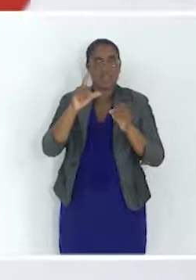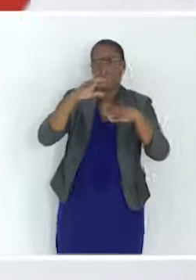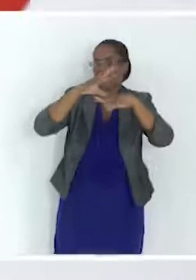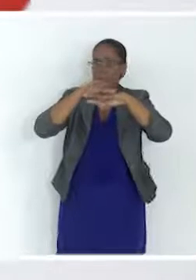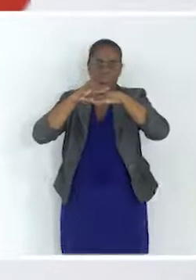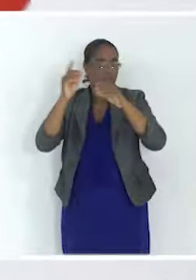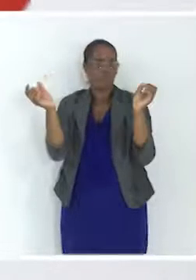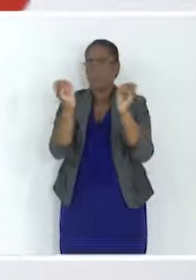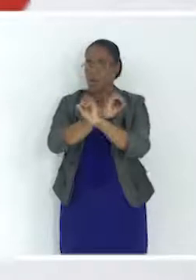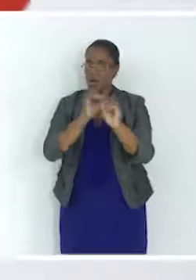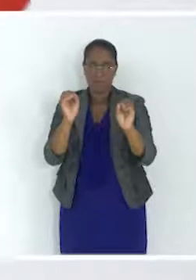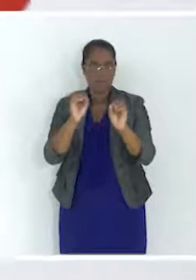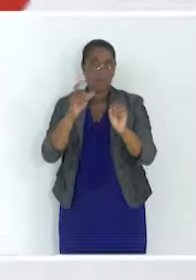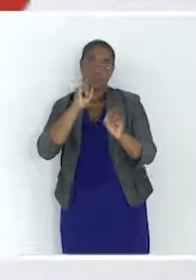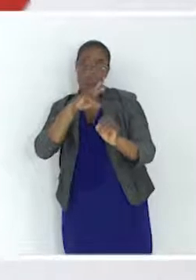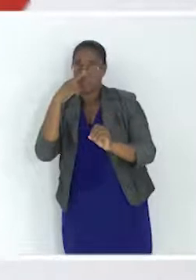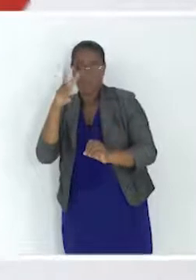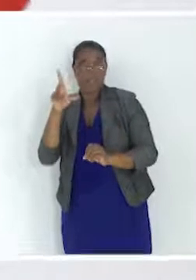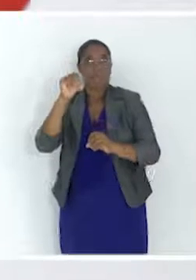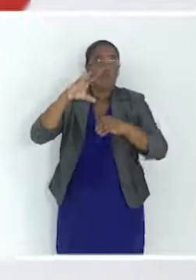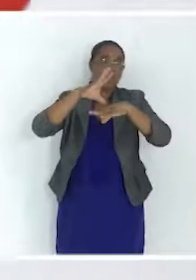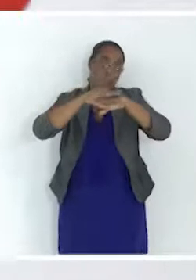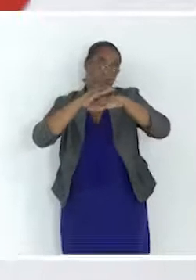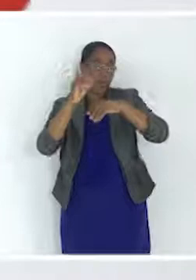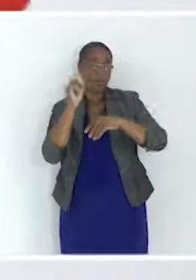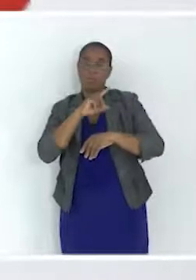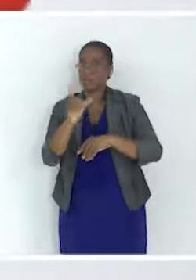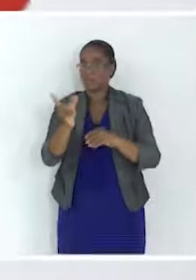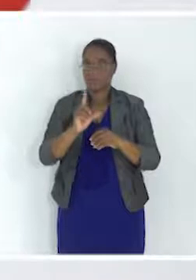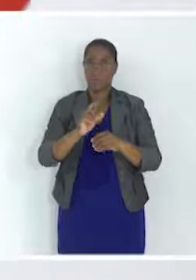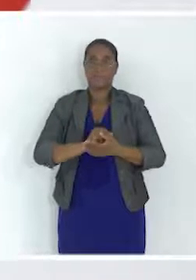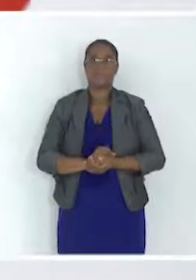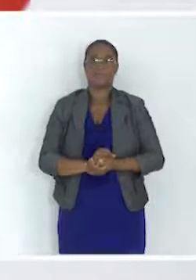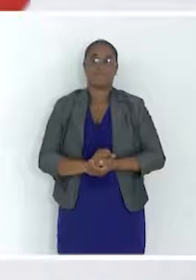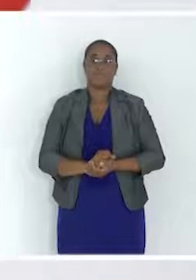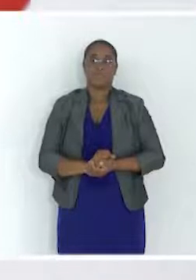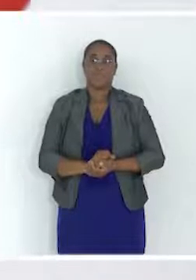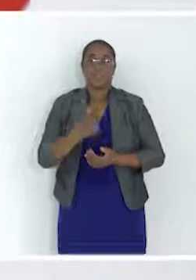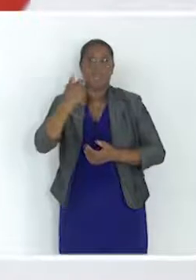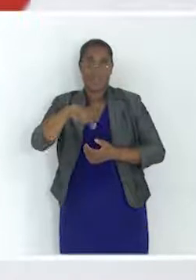nem podemos pegar. Temos aqui dois exemplos: